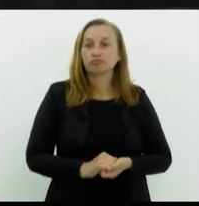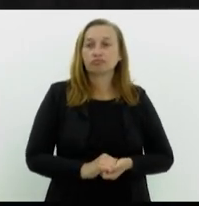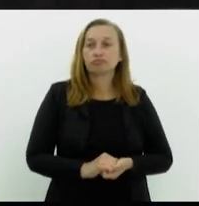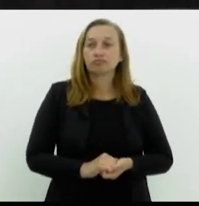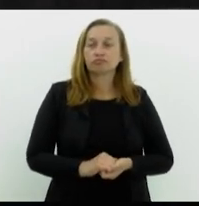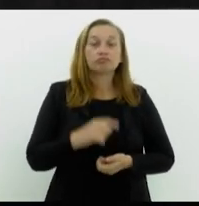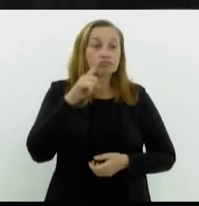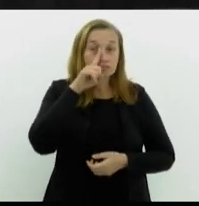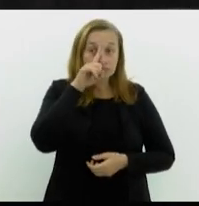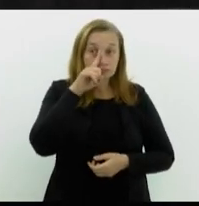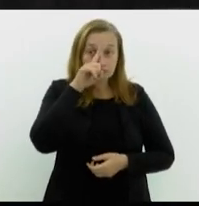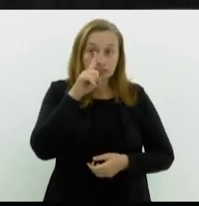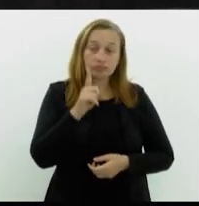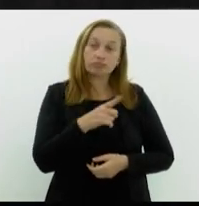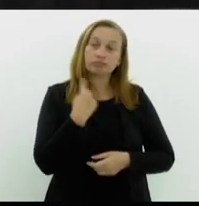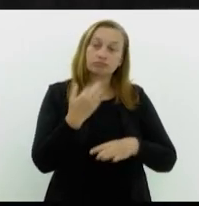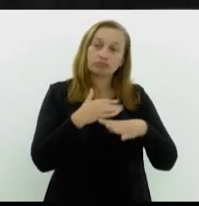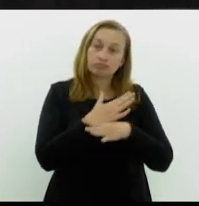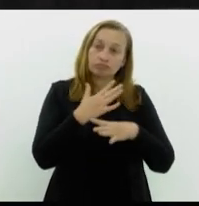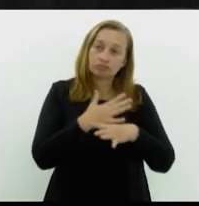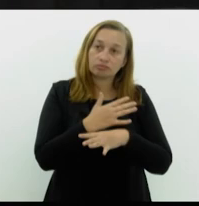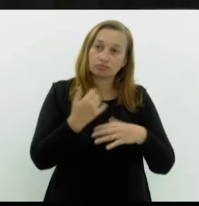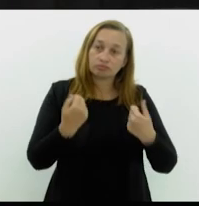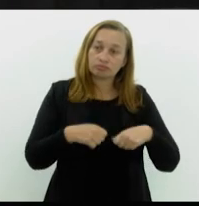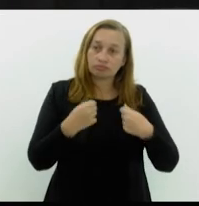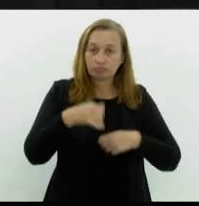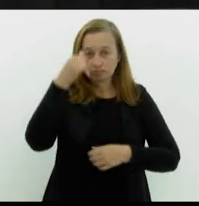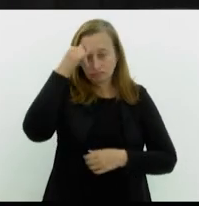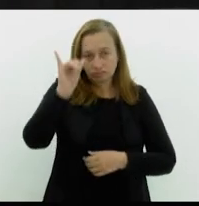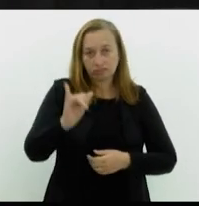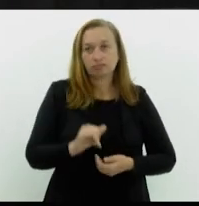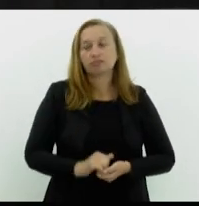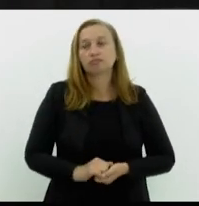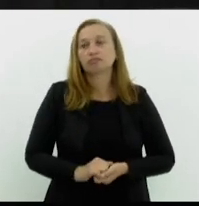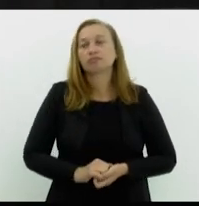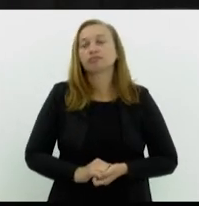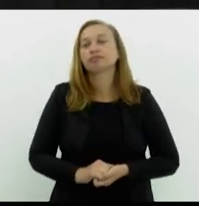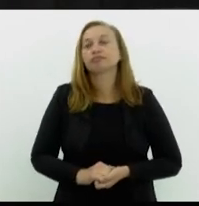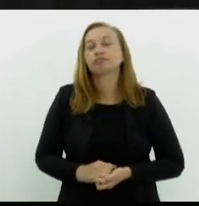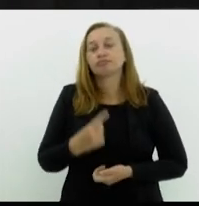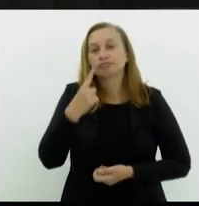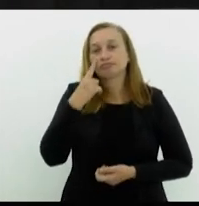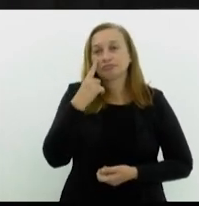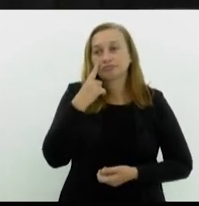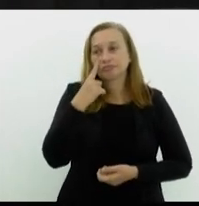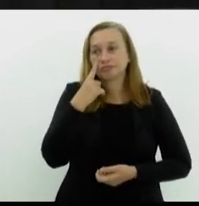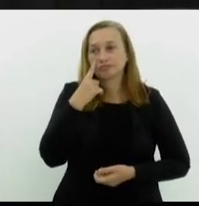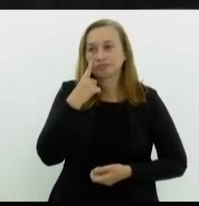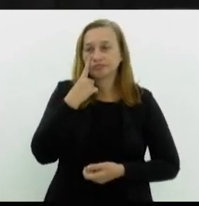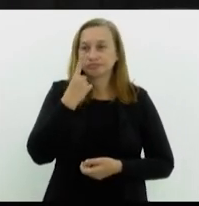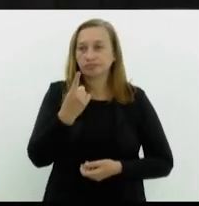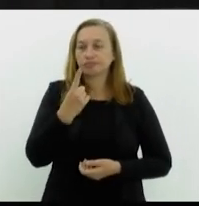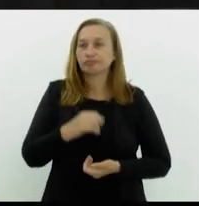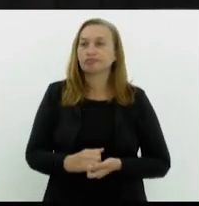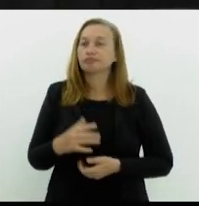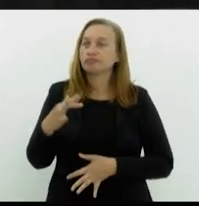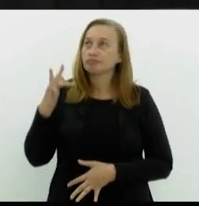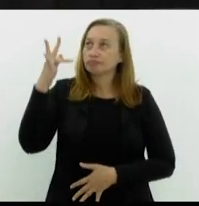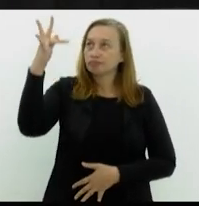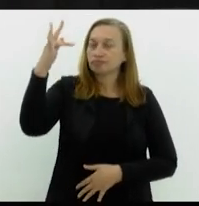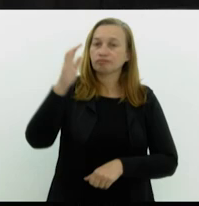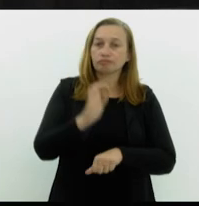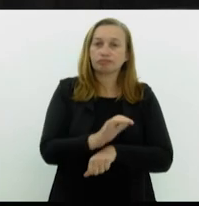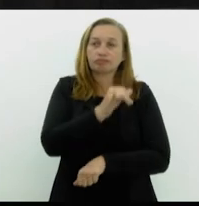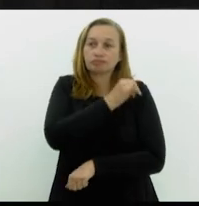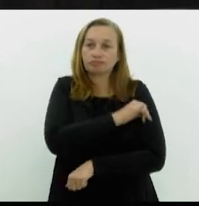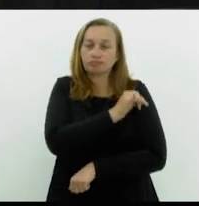cidades necessitam. E quando a gente olha o quadro de futuro aqui no Estado